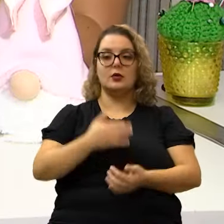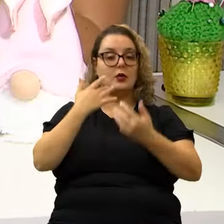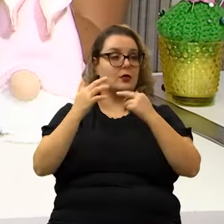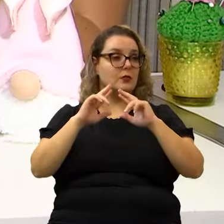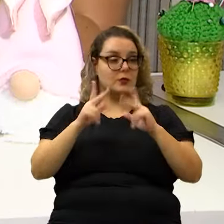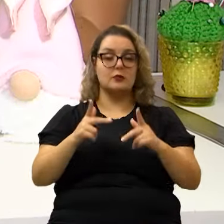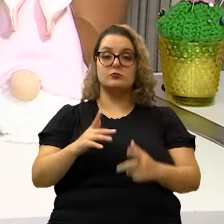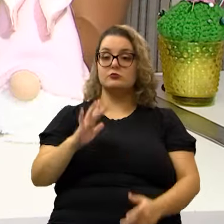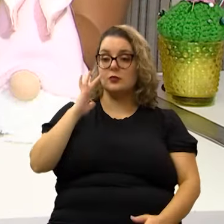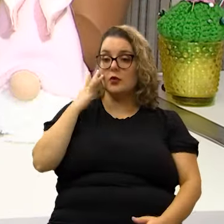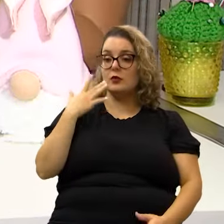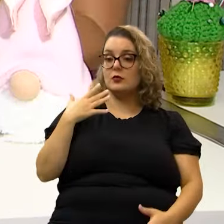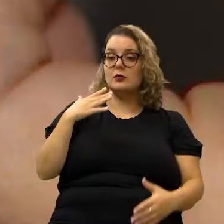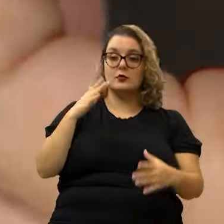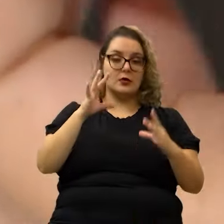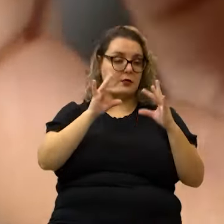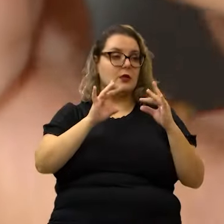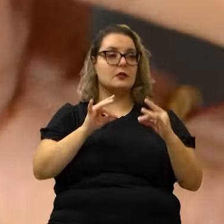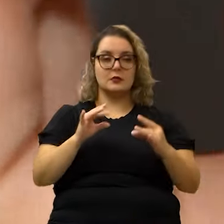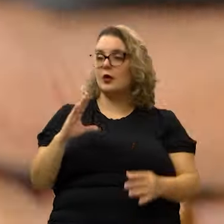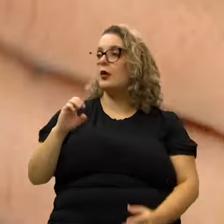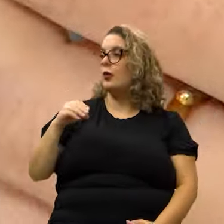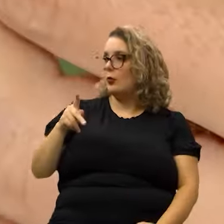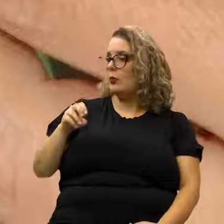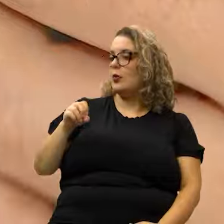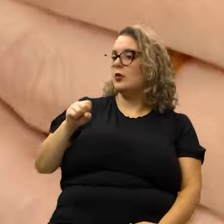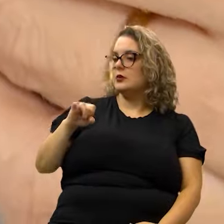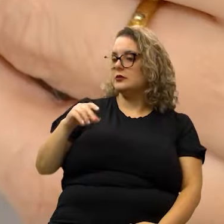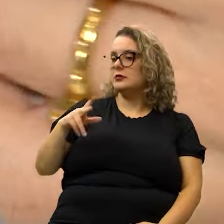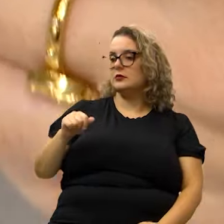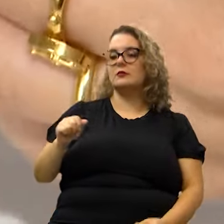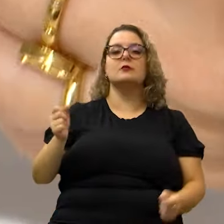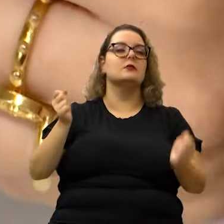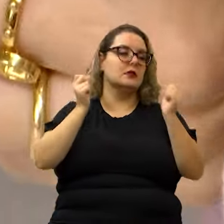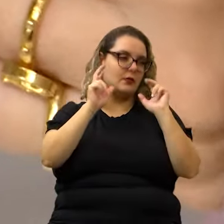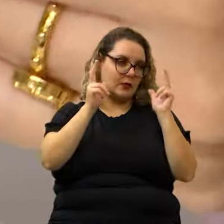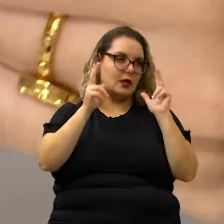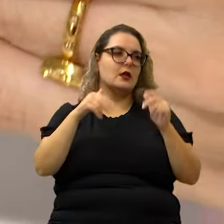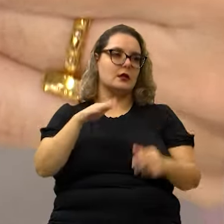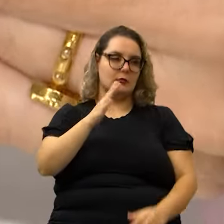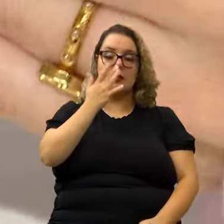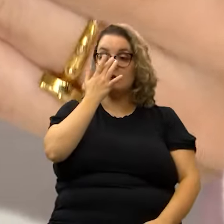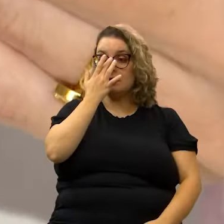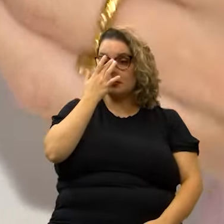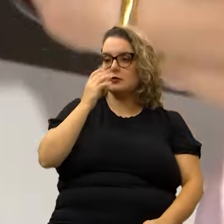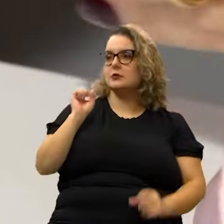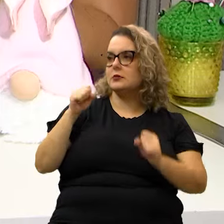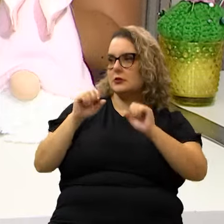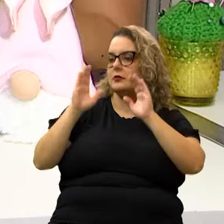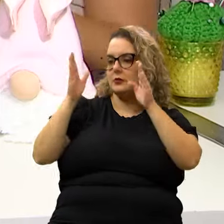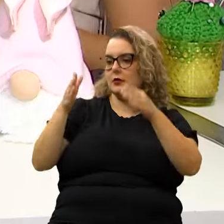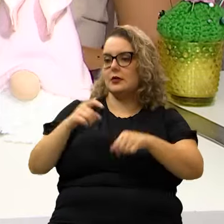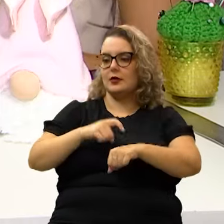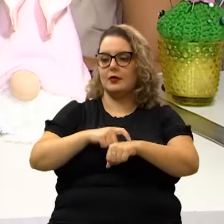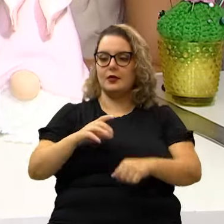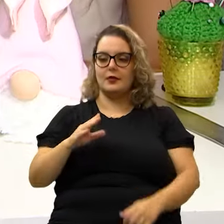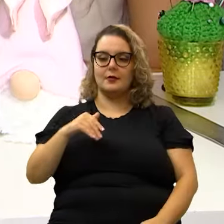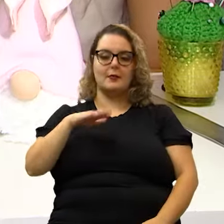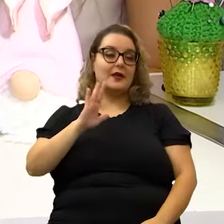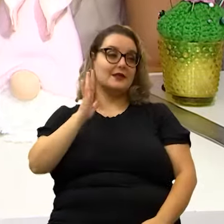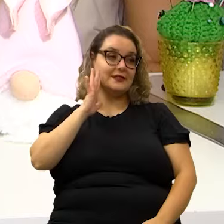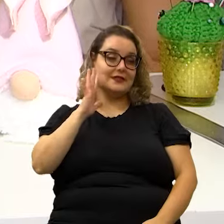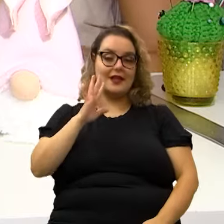diferentes. Eu acho que fica mais charmoso. Uma composição, né? Chama mais atenção. Exatamente. E essa é a hora, eu acho que mais gostosa, né?